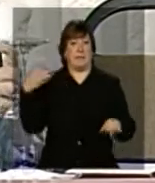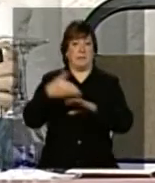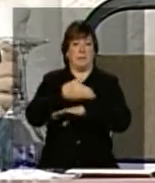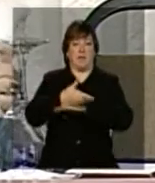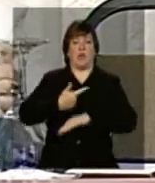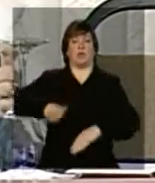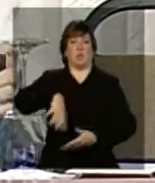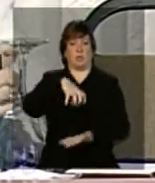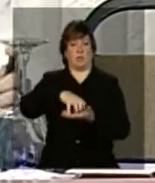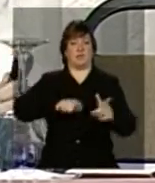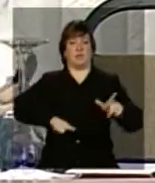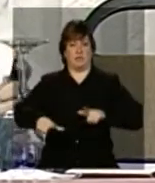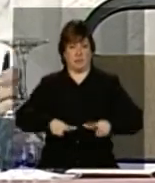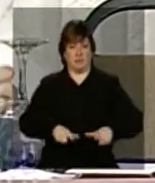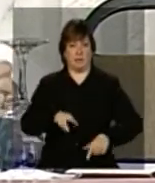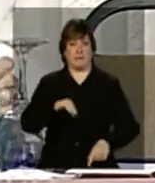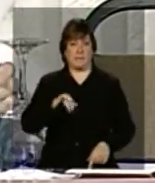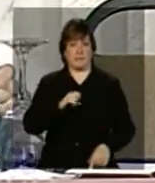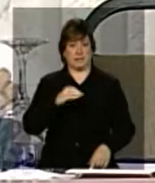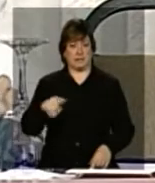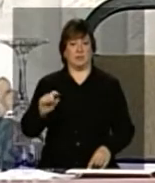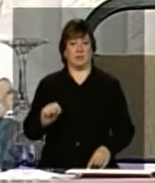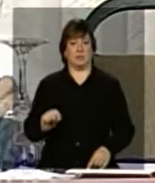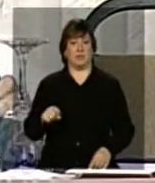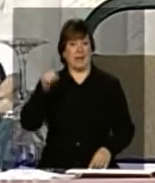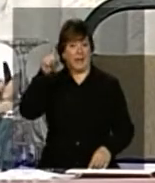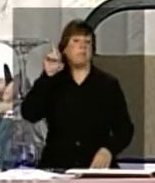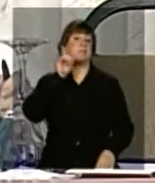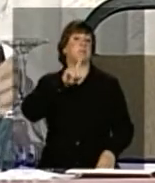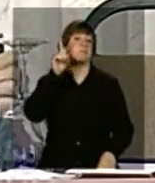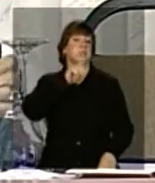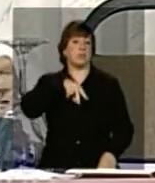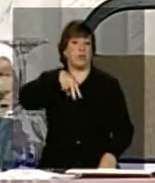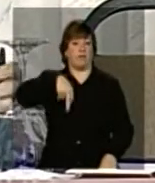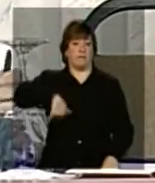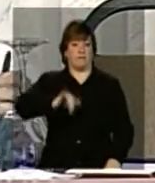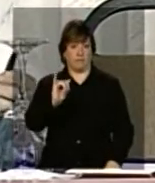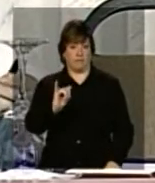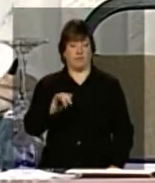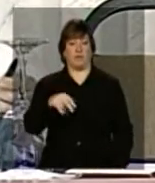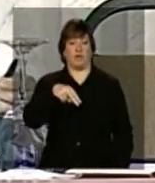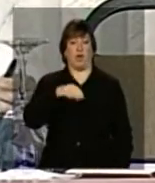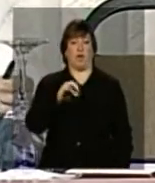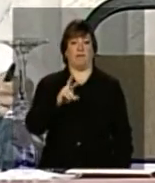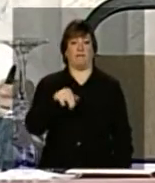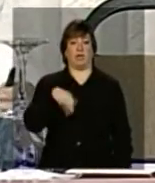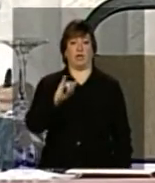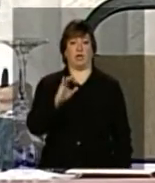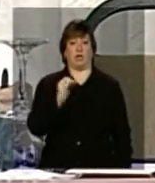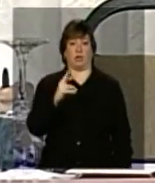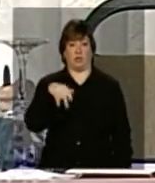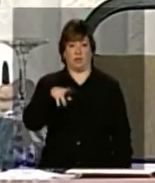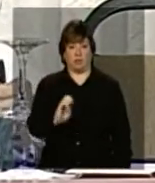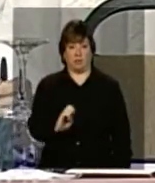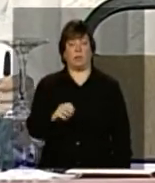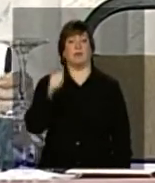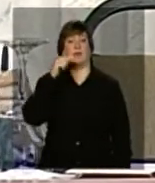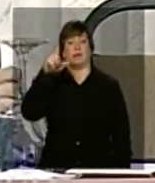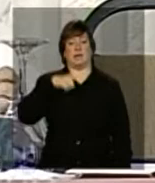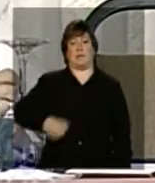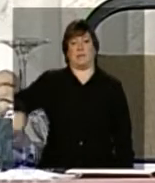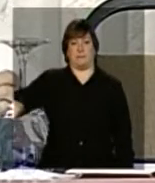missão, né, Glauber, em Nova York, missão diplomática, com a embaixadora Maria Luísa